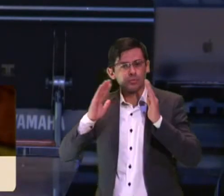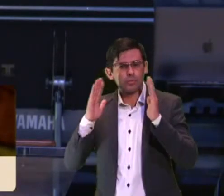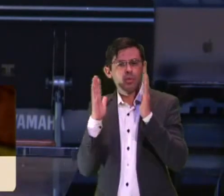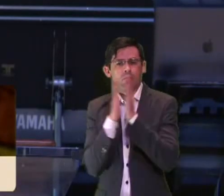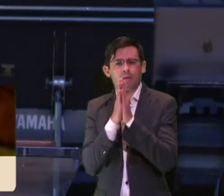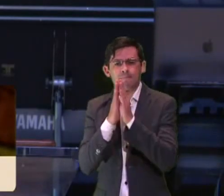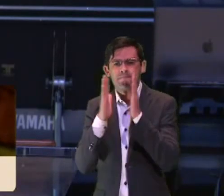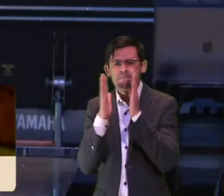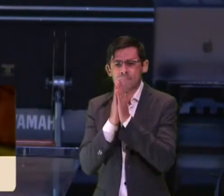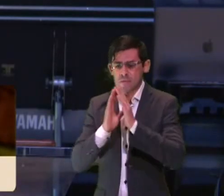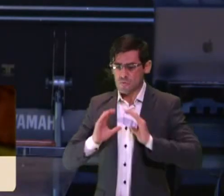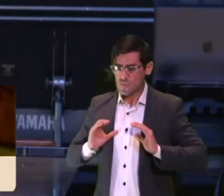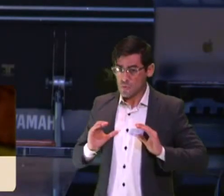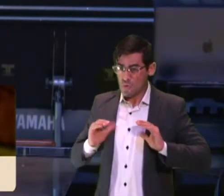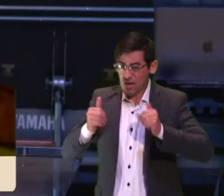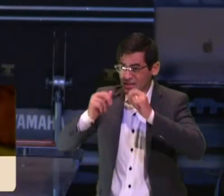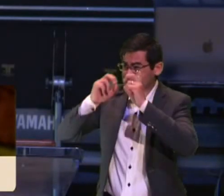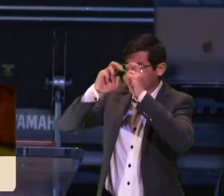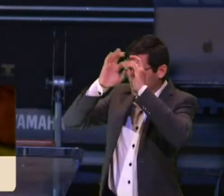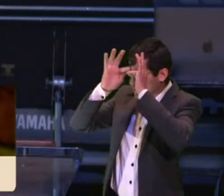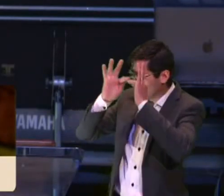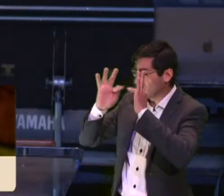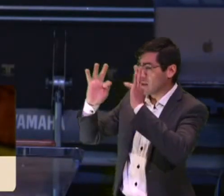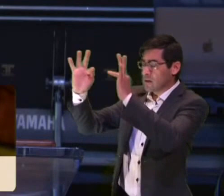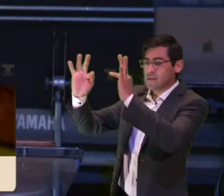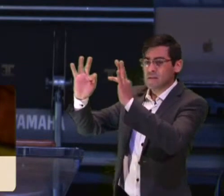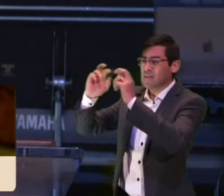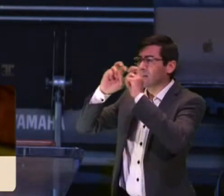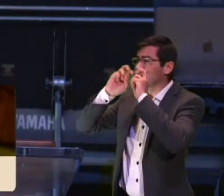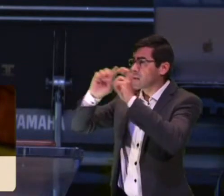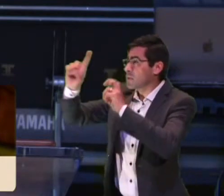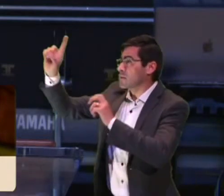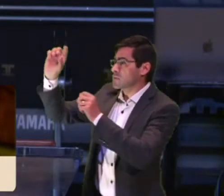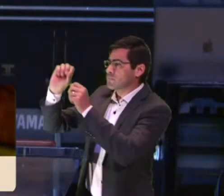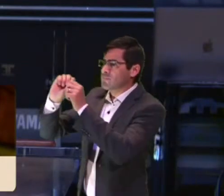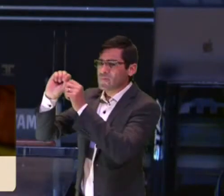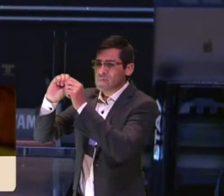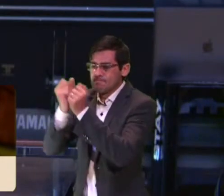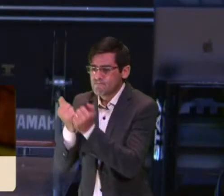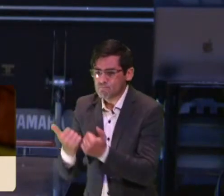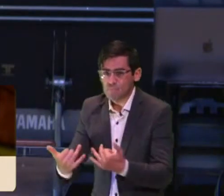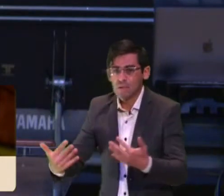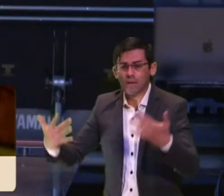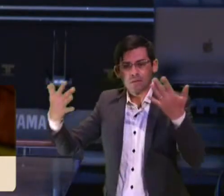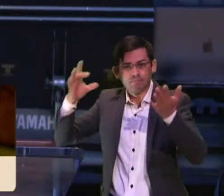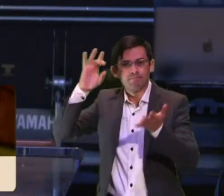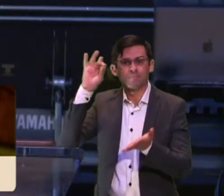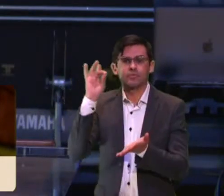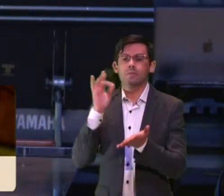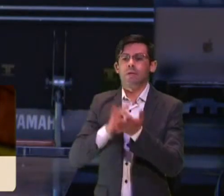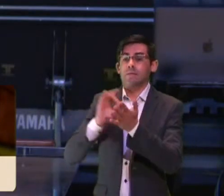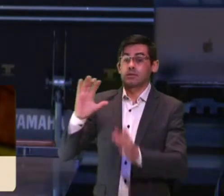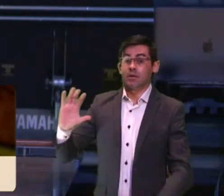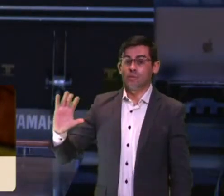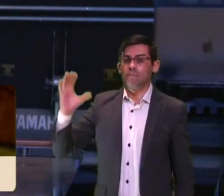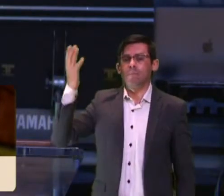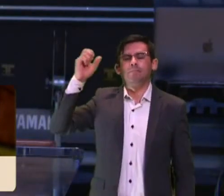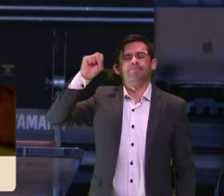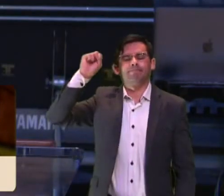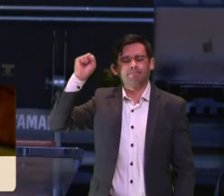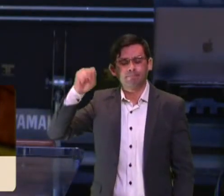de fidelidade, clama a Deus por seus milagres. Eles acontecem